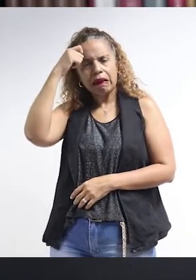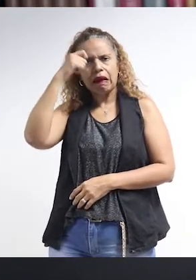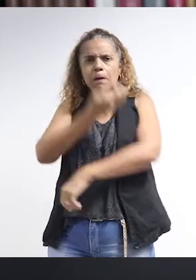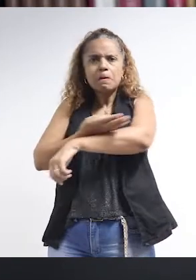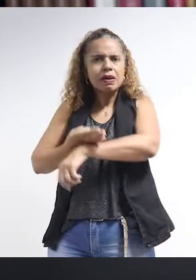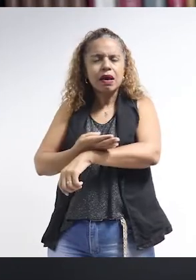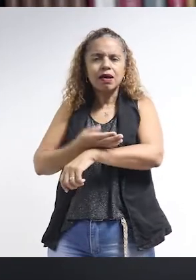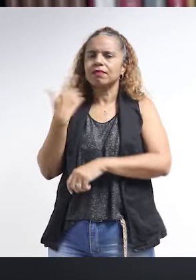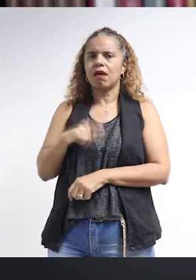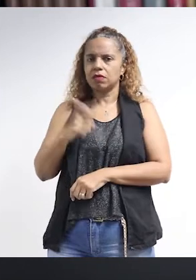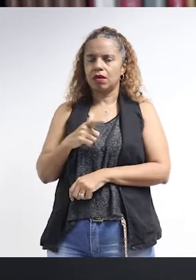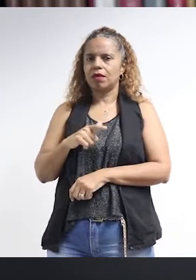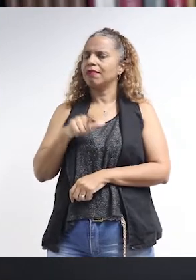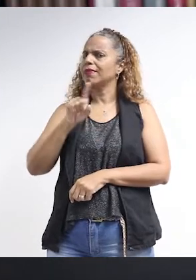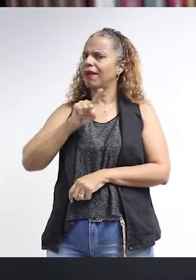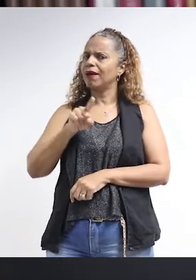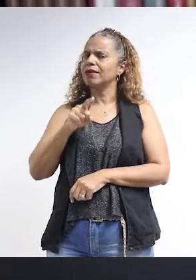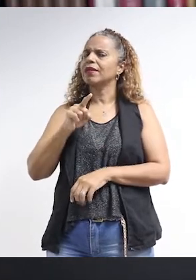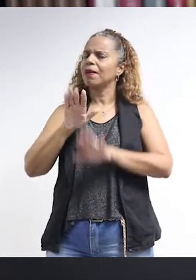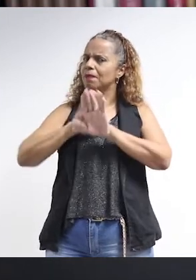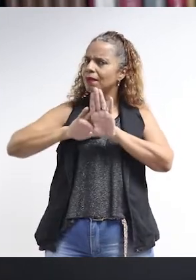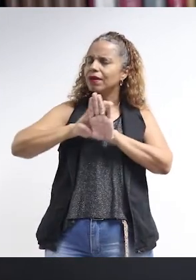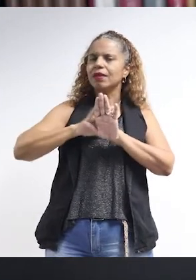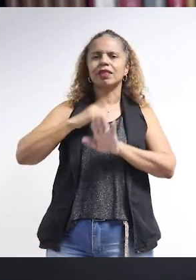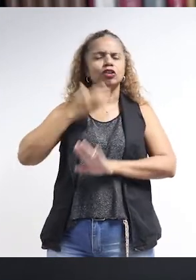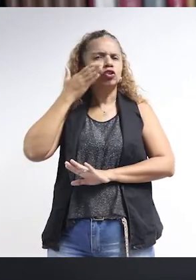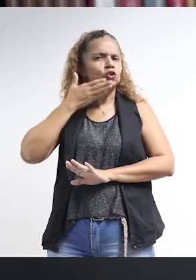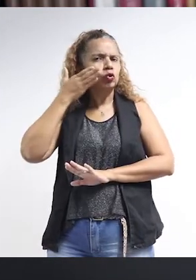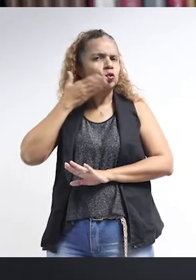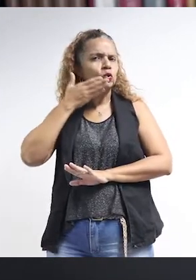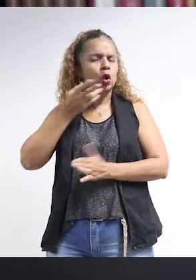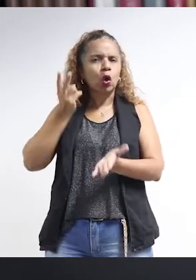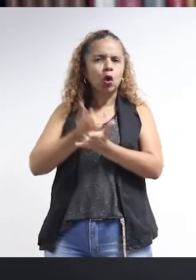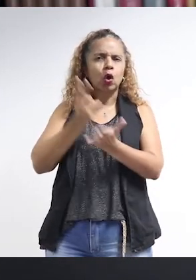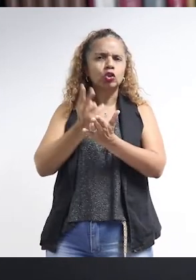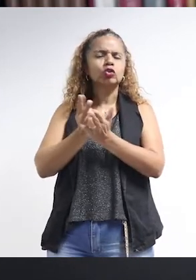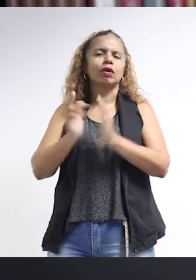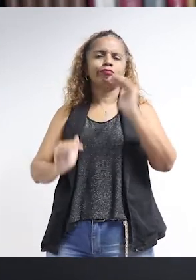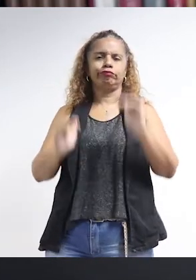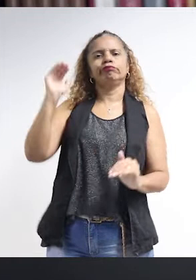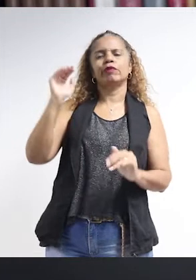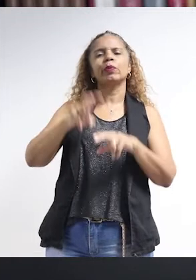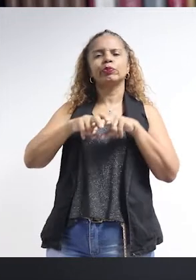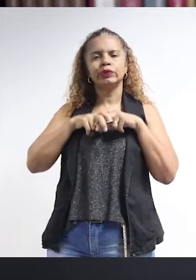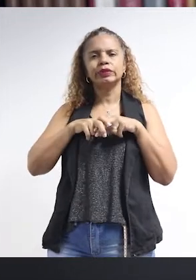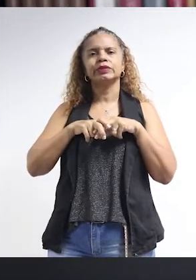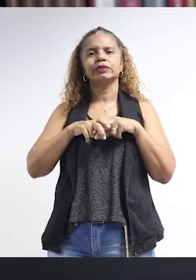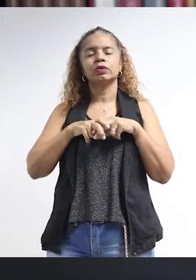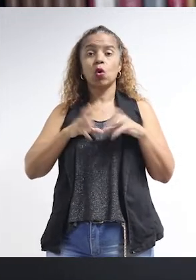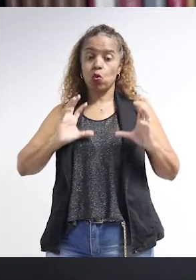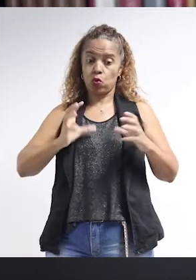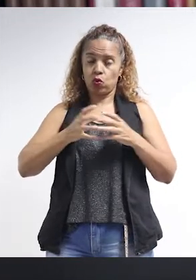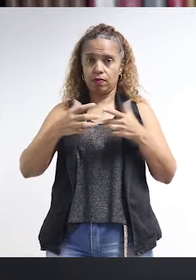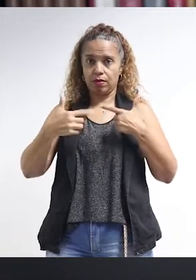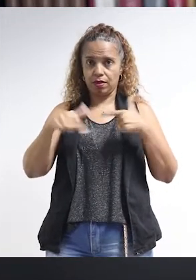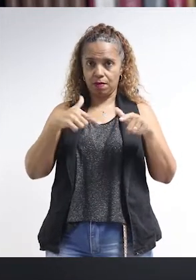discursos que operam na manutenção da desigualdade. Então, por isso, também por isso, o